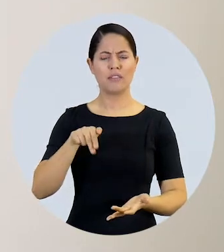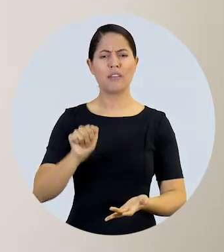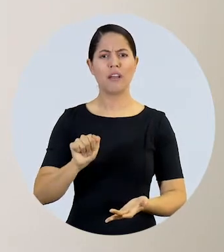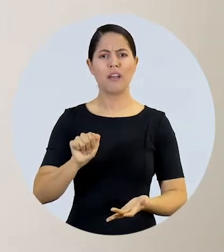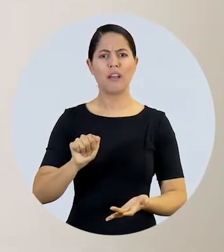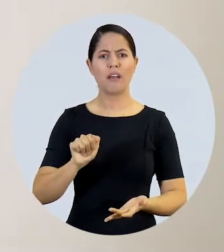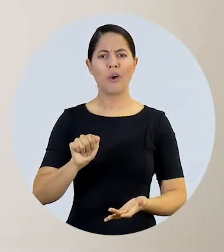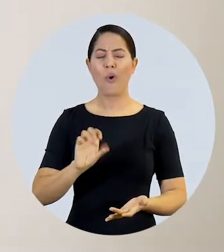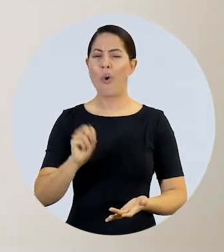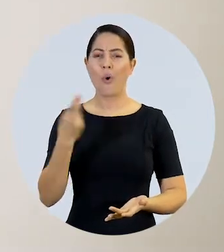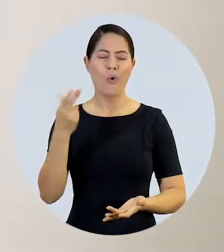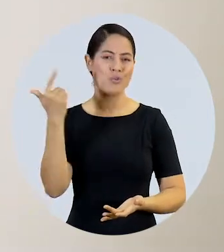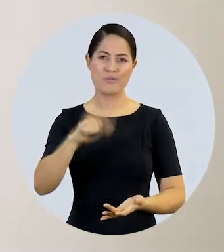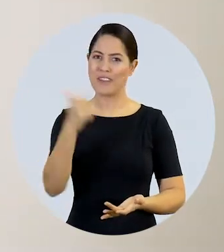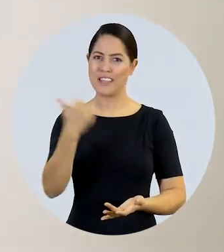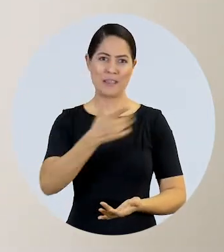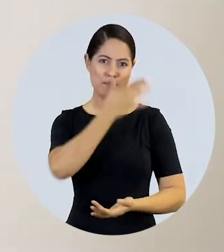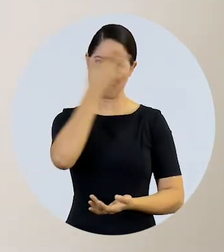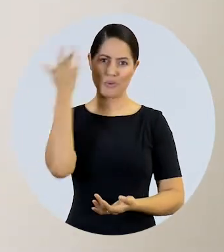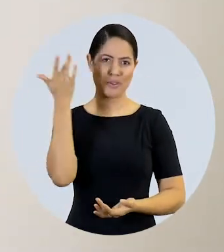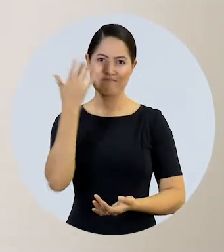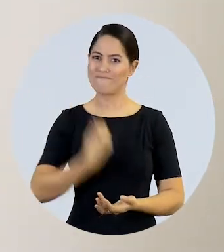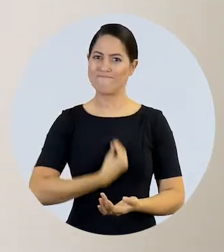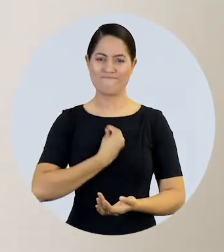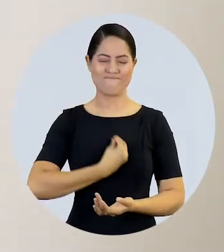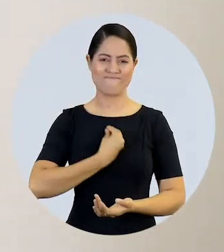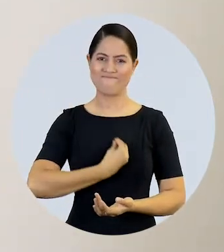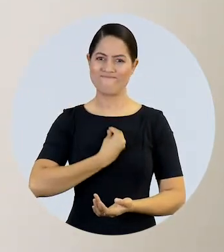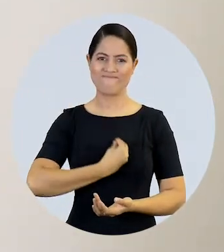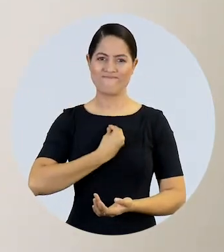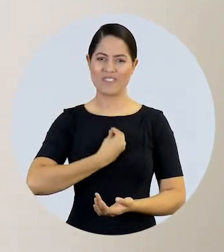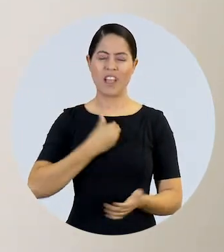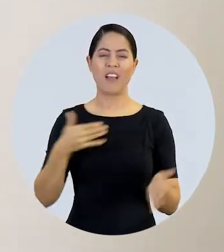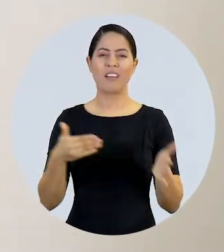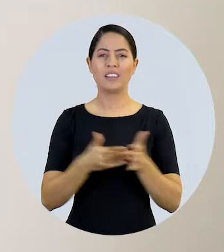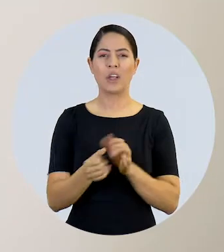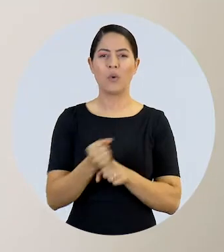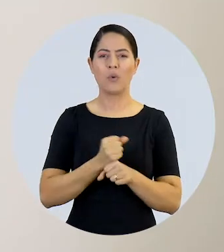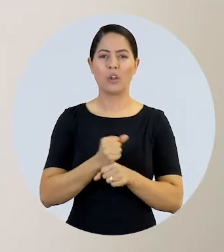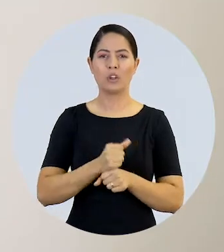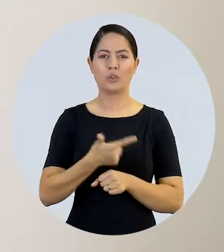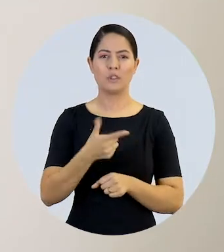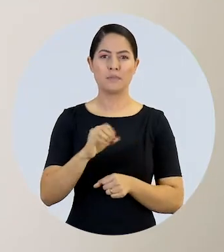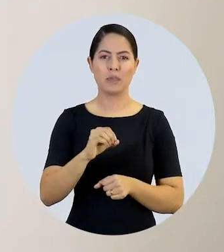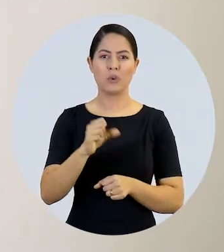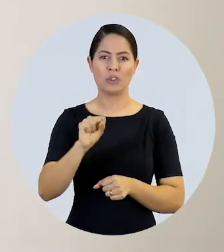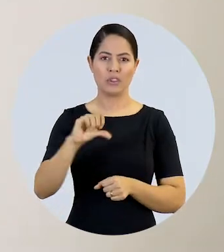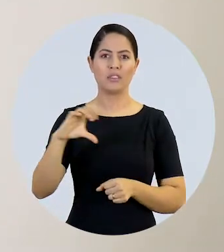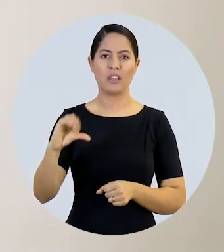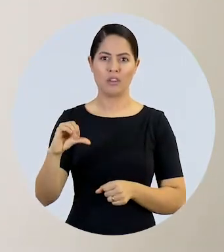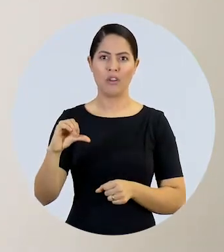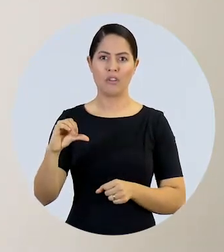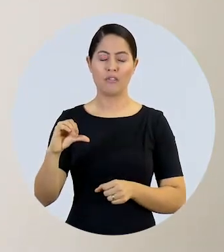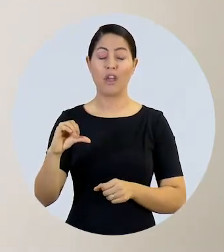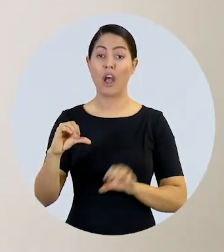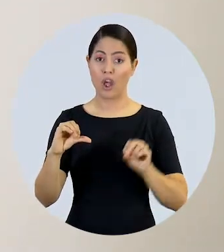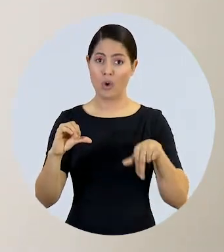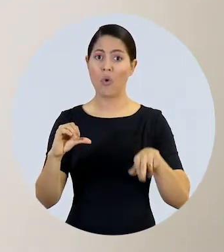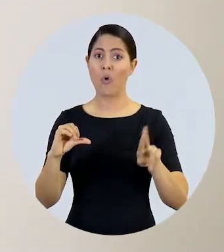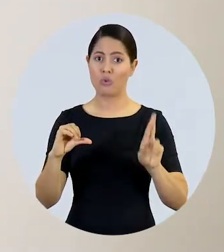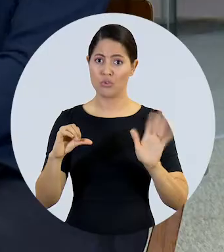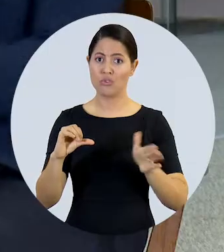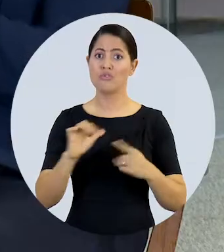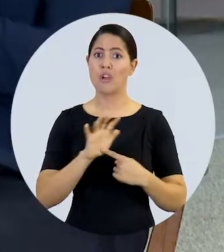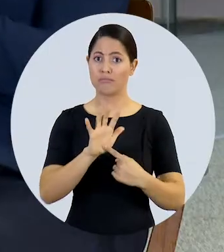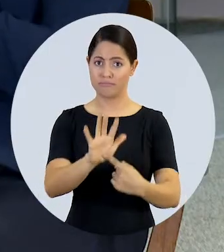não vai existir pessoas sobreviventes até 2089, como a ONU